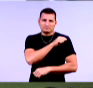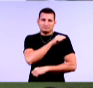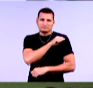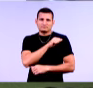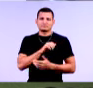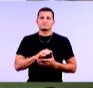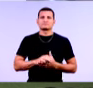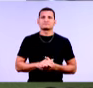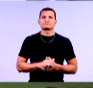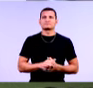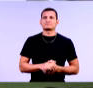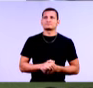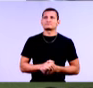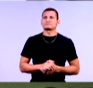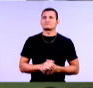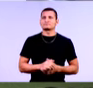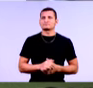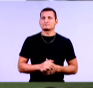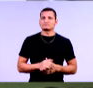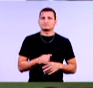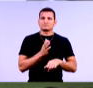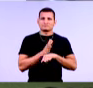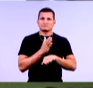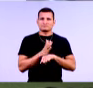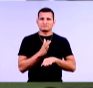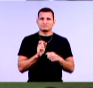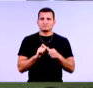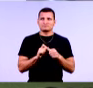fizeram aí durante as aulas, durante as atividades?